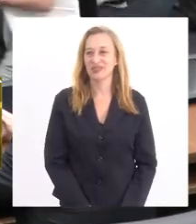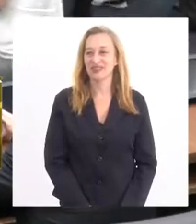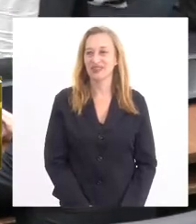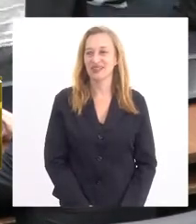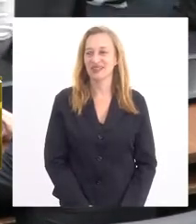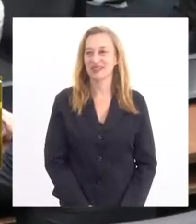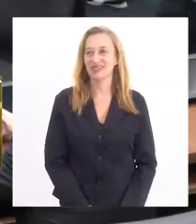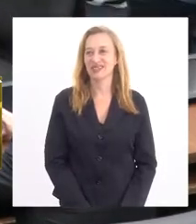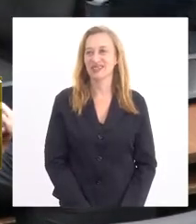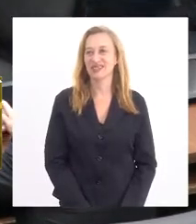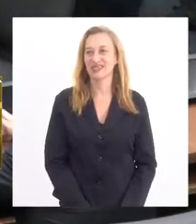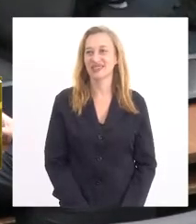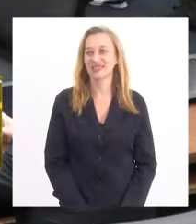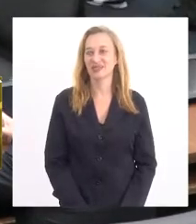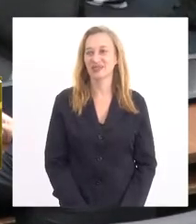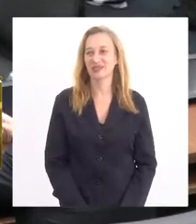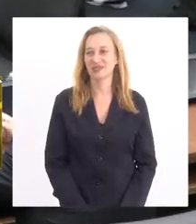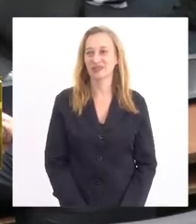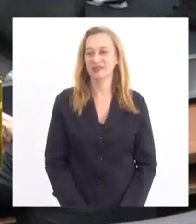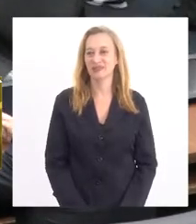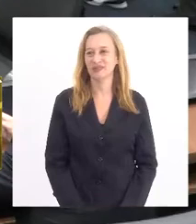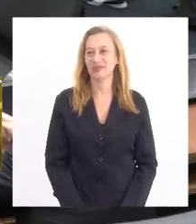E aí